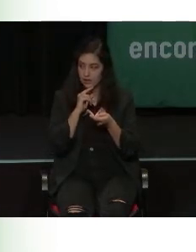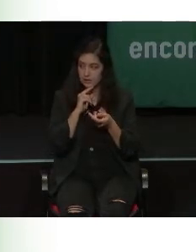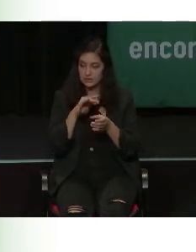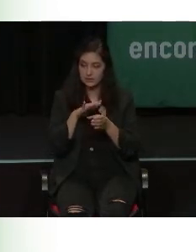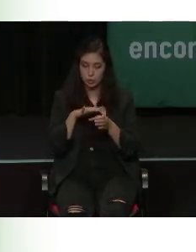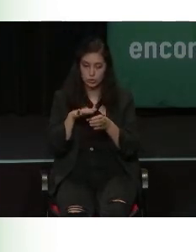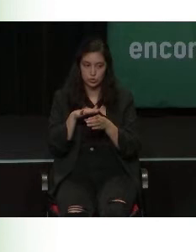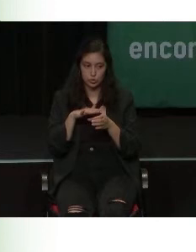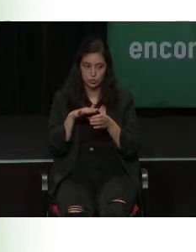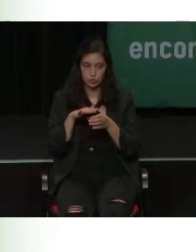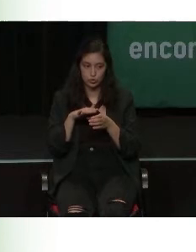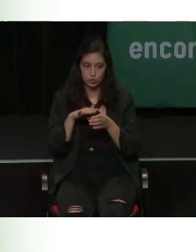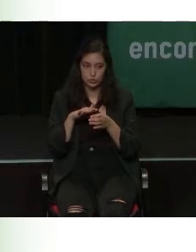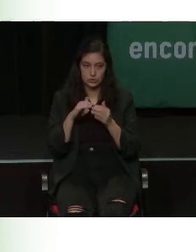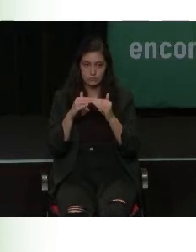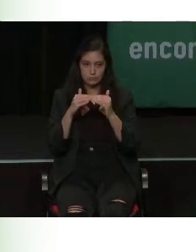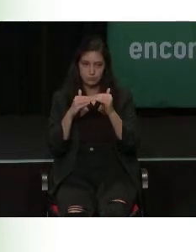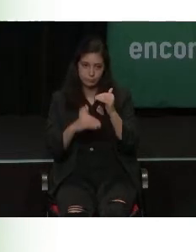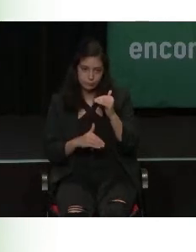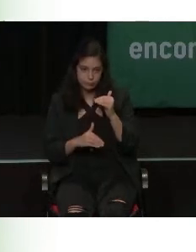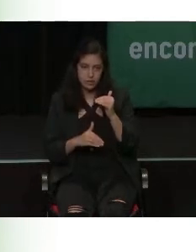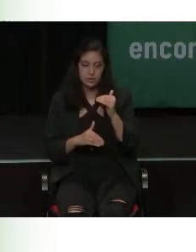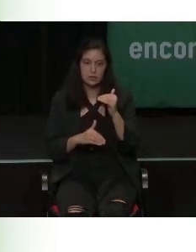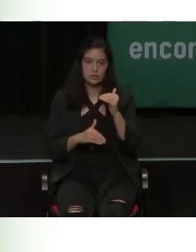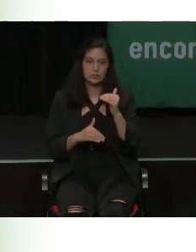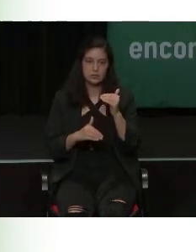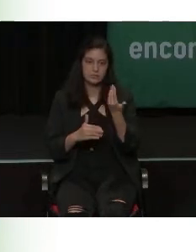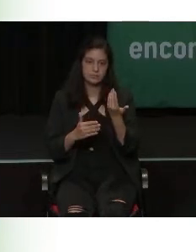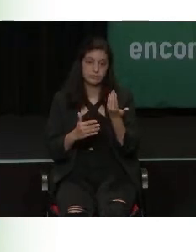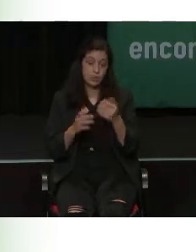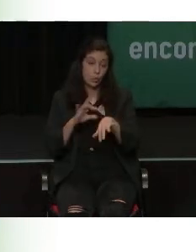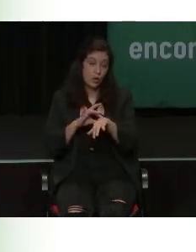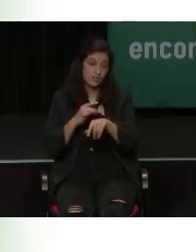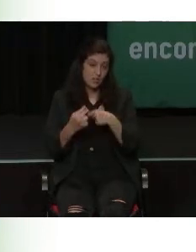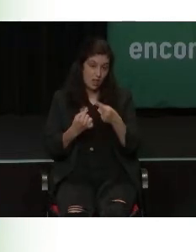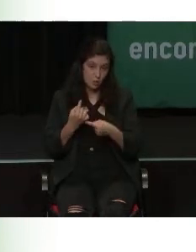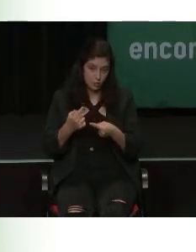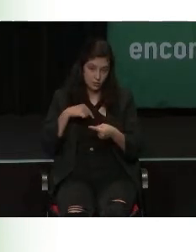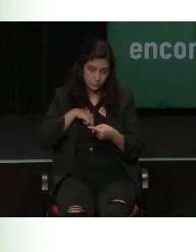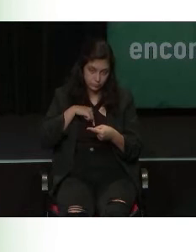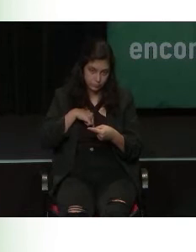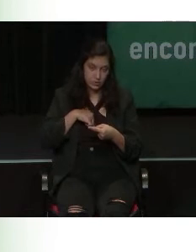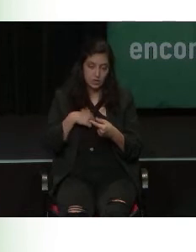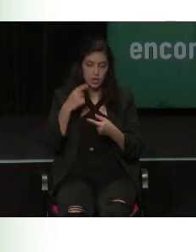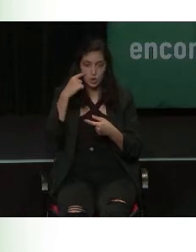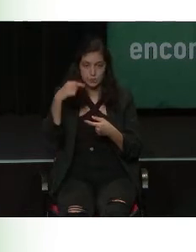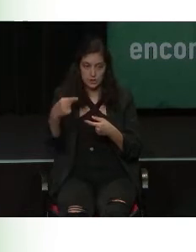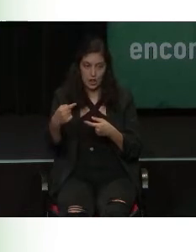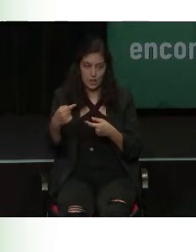situações de descompensação de certos síndromes, em particular, neste